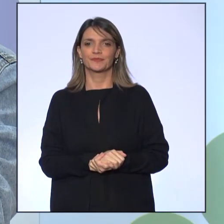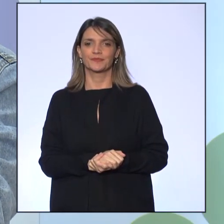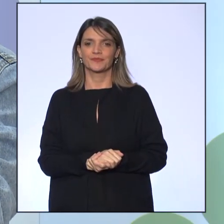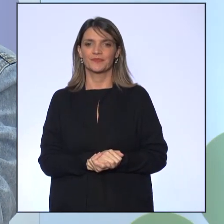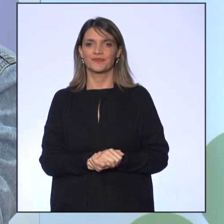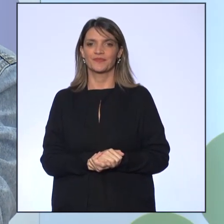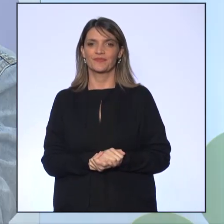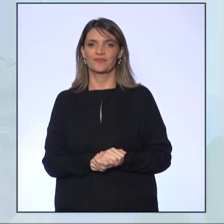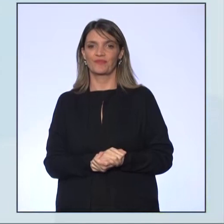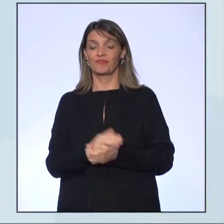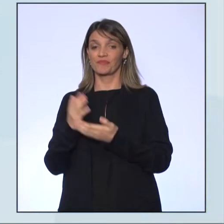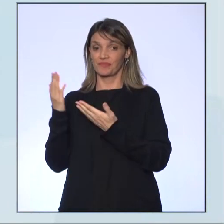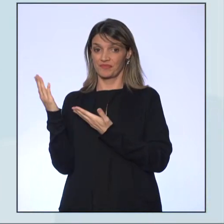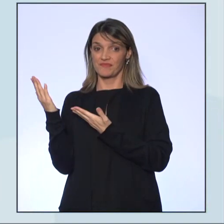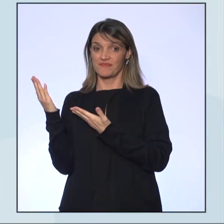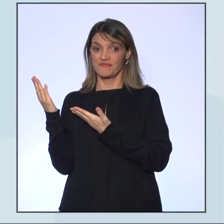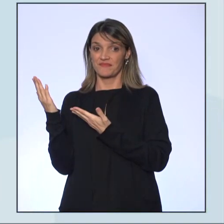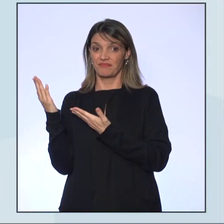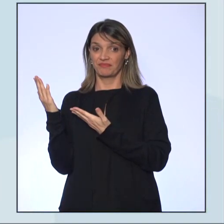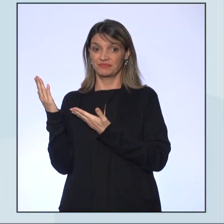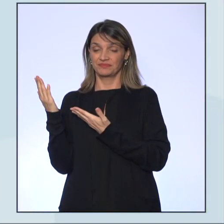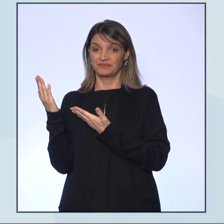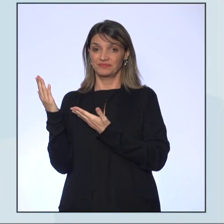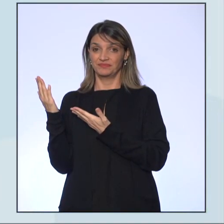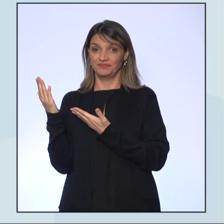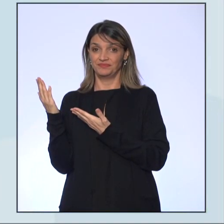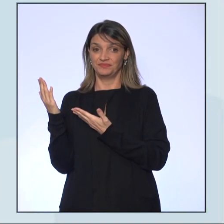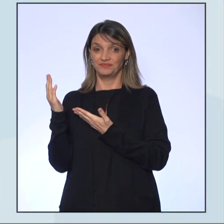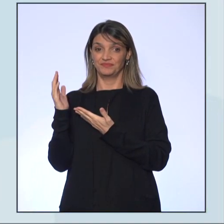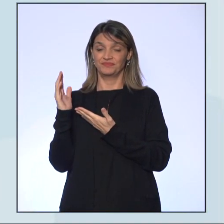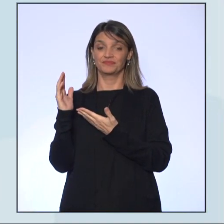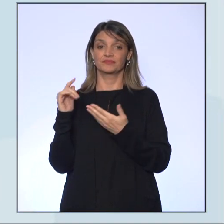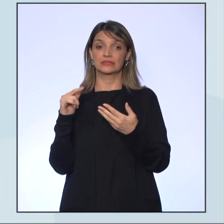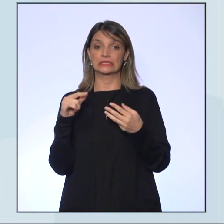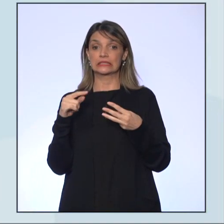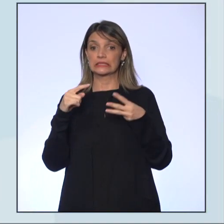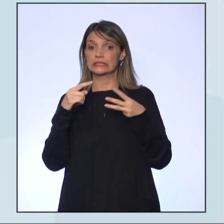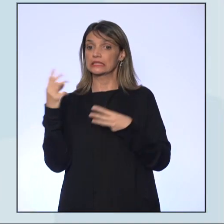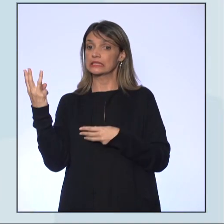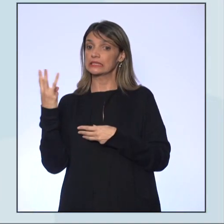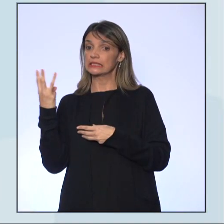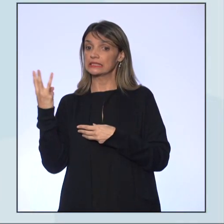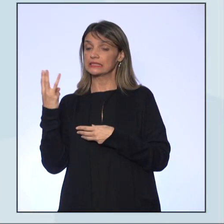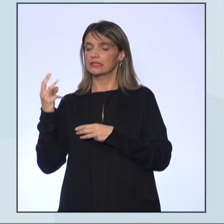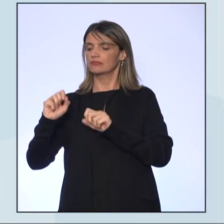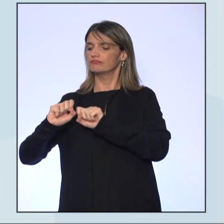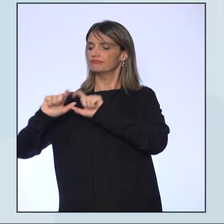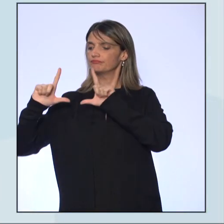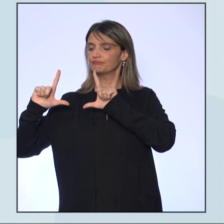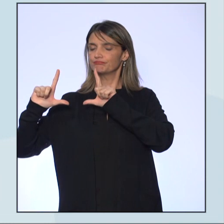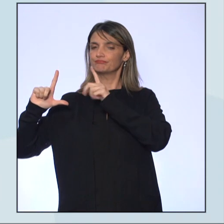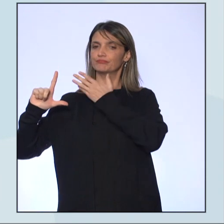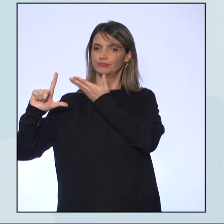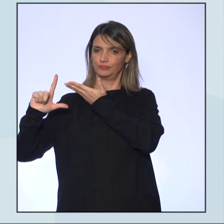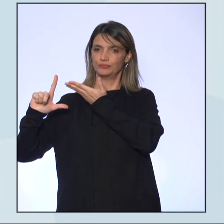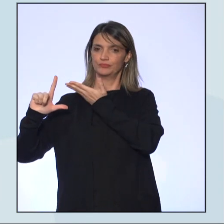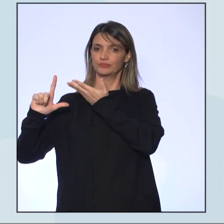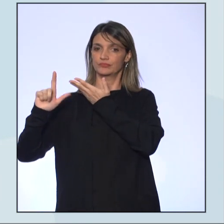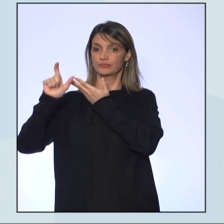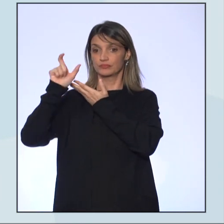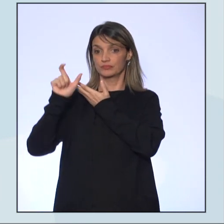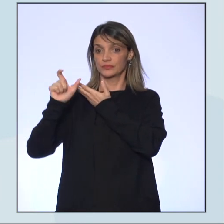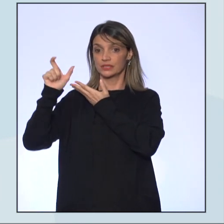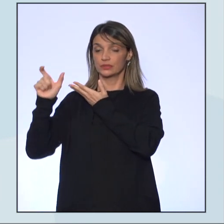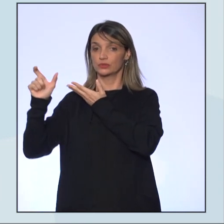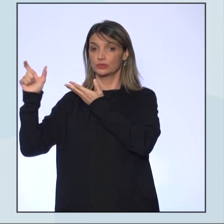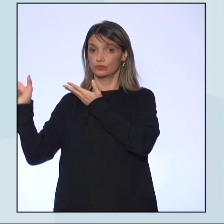Então, olha só na tela para vocês, né? Nós temos essas três imagens aí de pessoas da